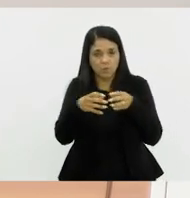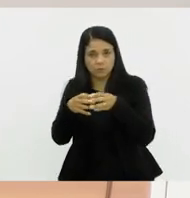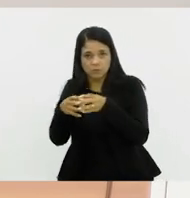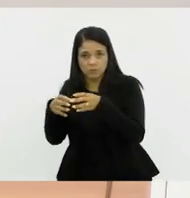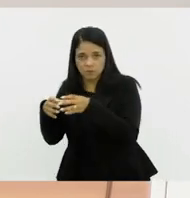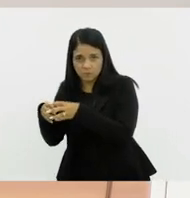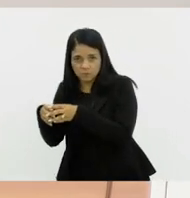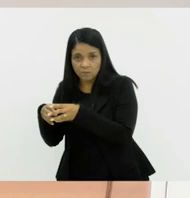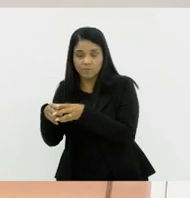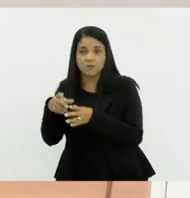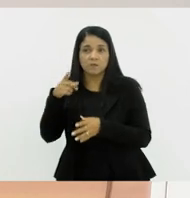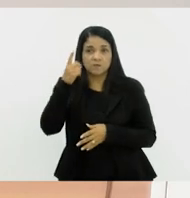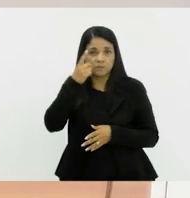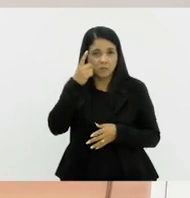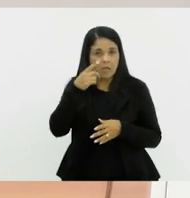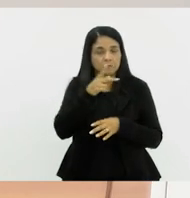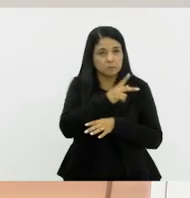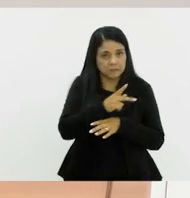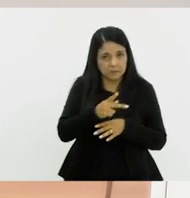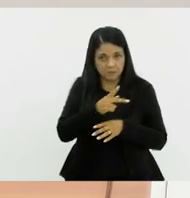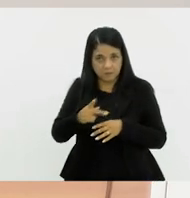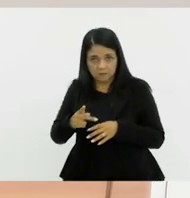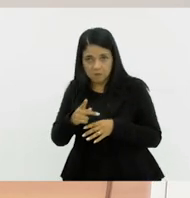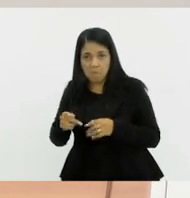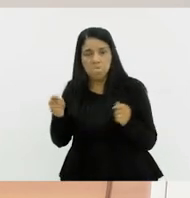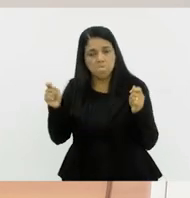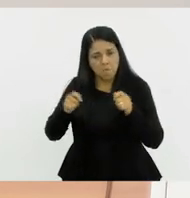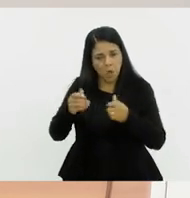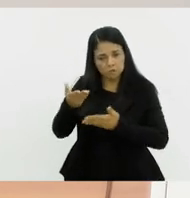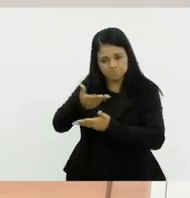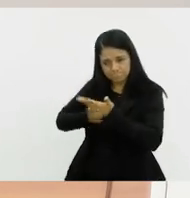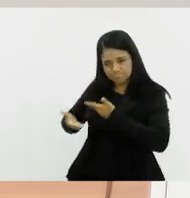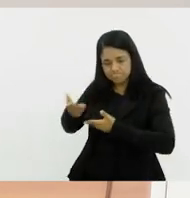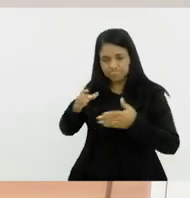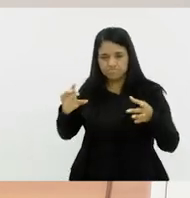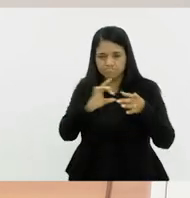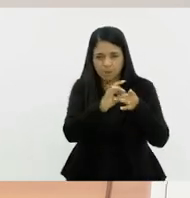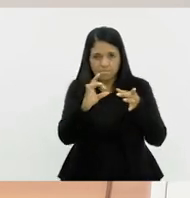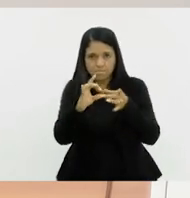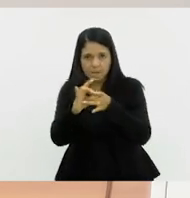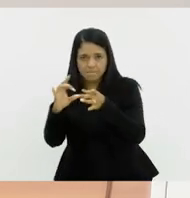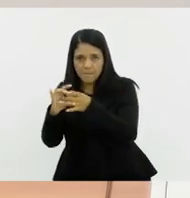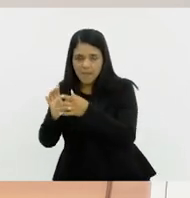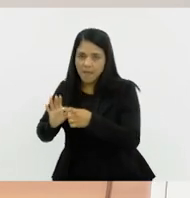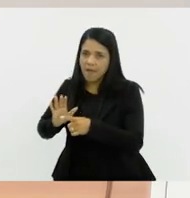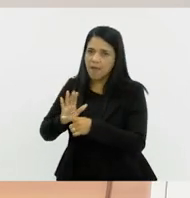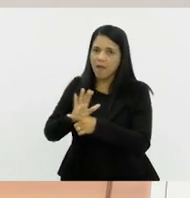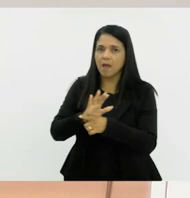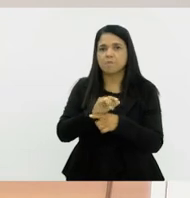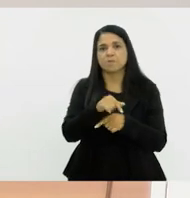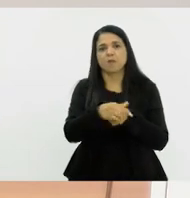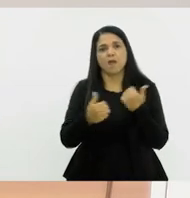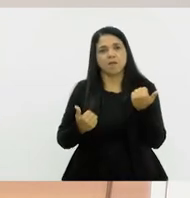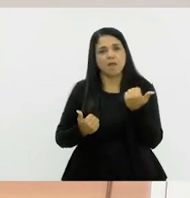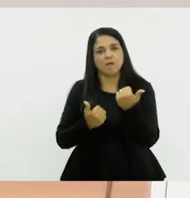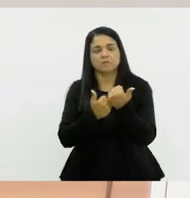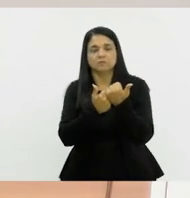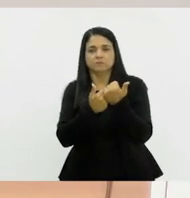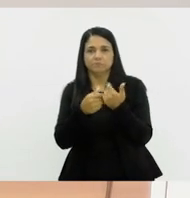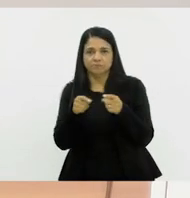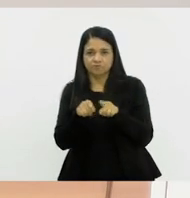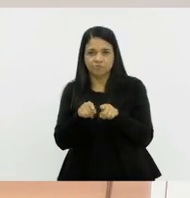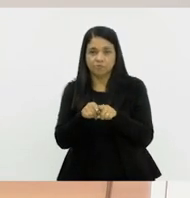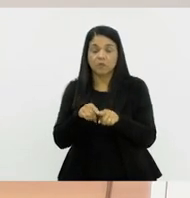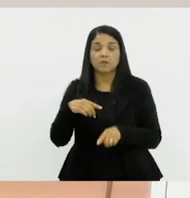de alguma maneira, também podem ter uma interlocução com o problema e podem também estar contribuindo. A deputada